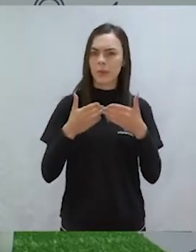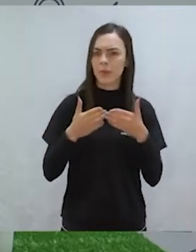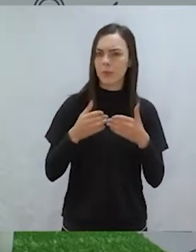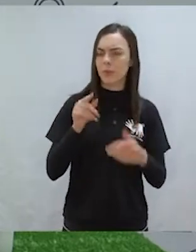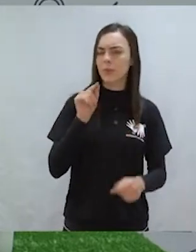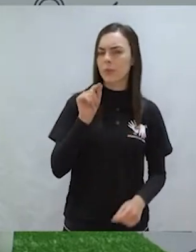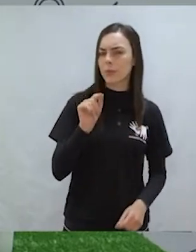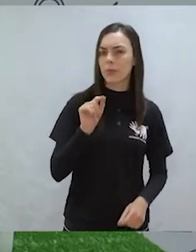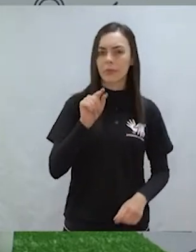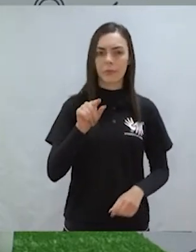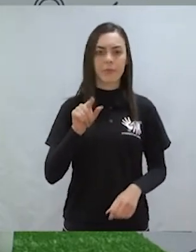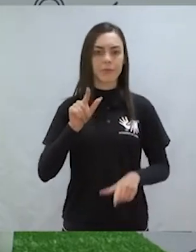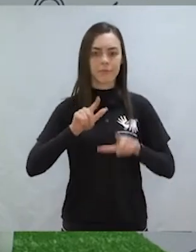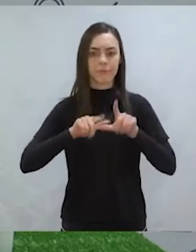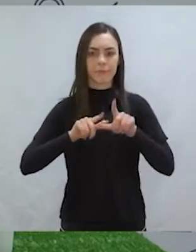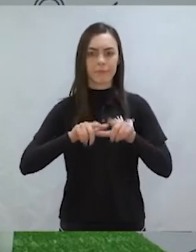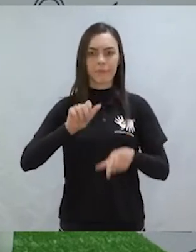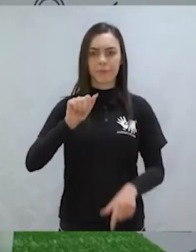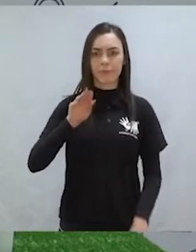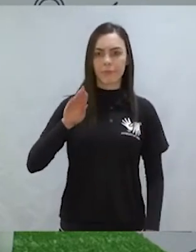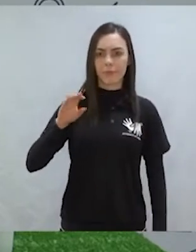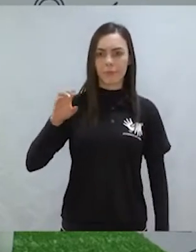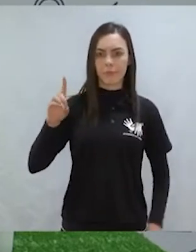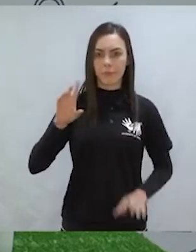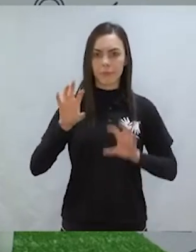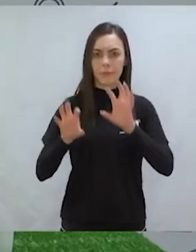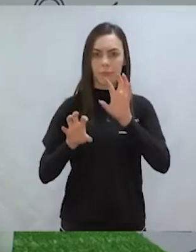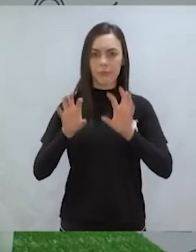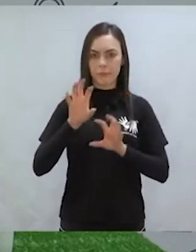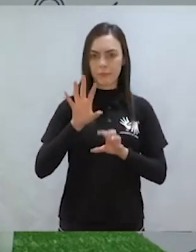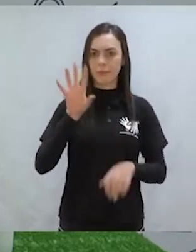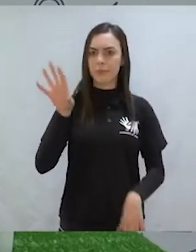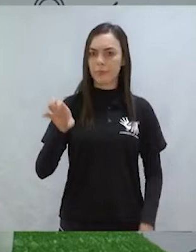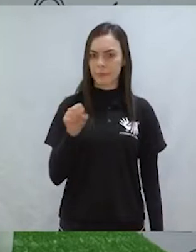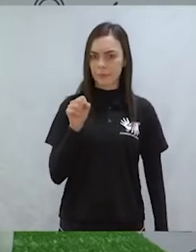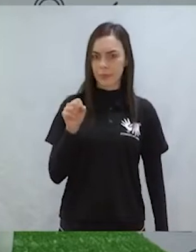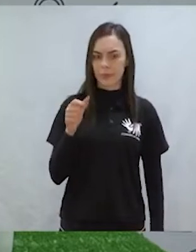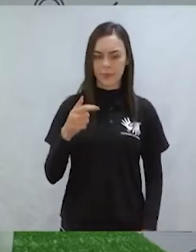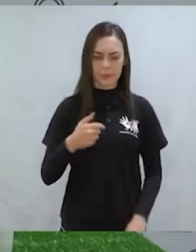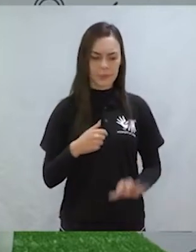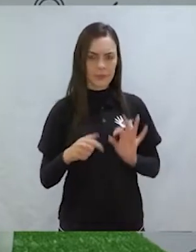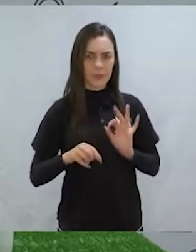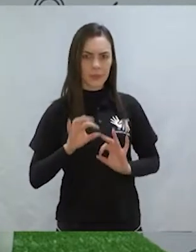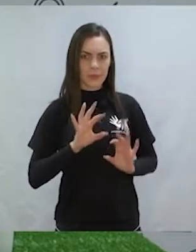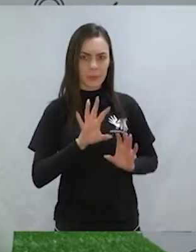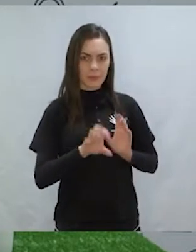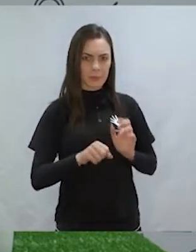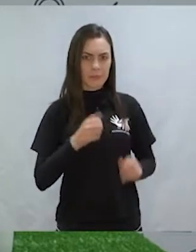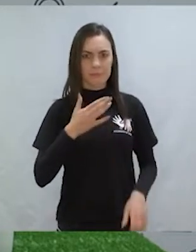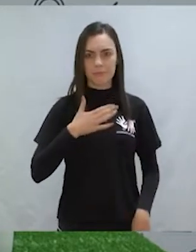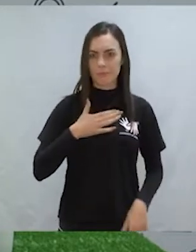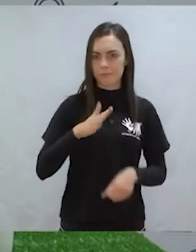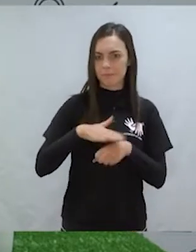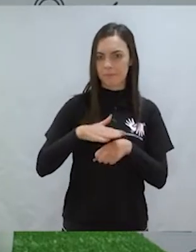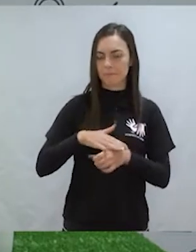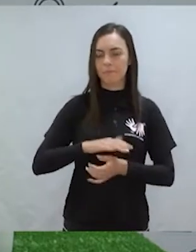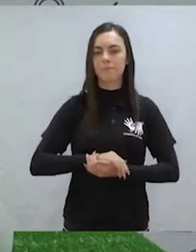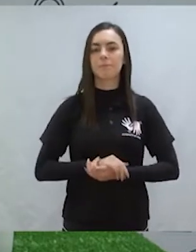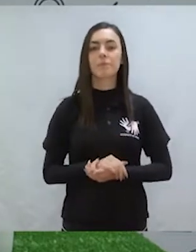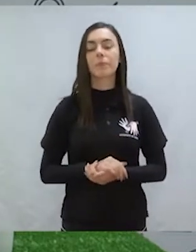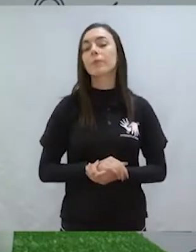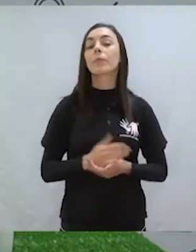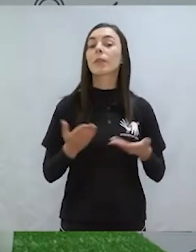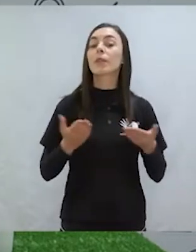vocês se pegarem lá o alfabeto móvel de vocês. Deixa só a professora pegar aqui o meu alfabeto. Peguei